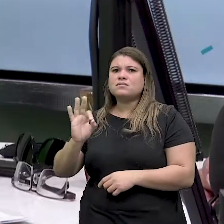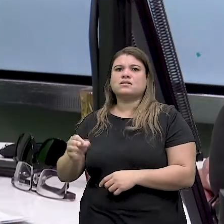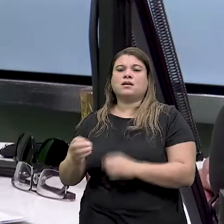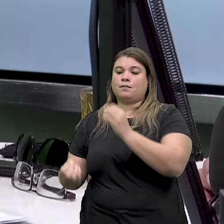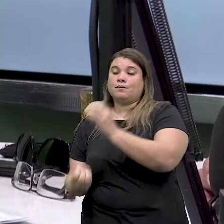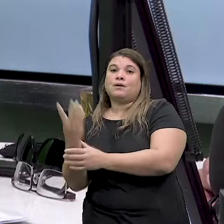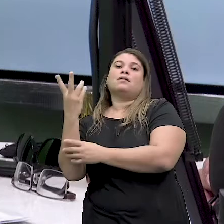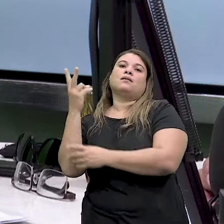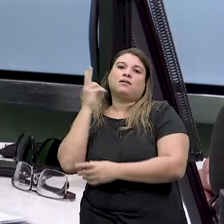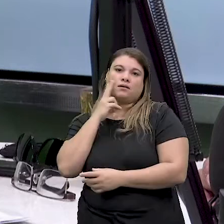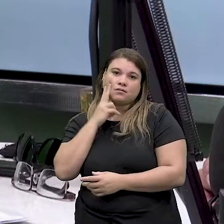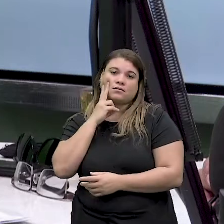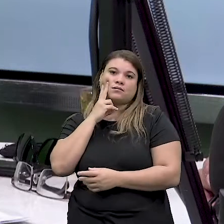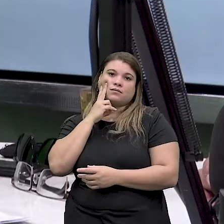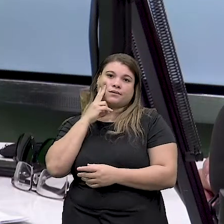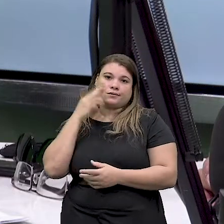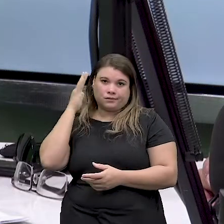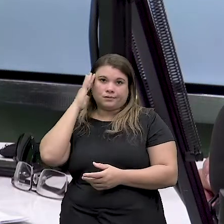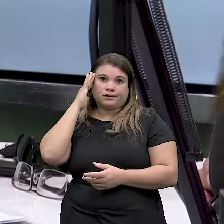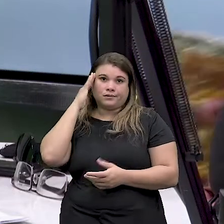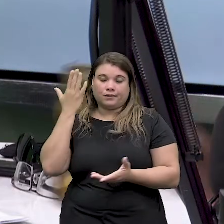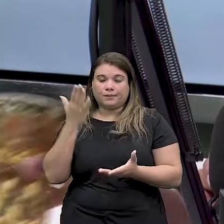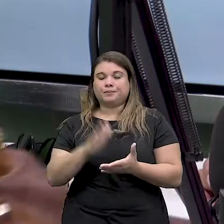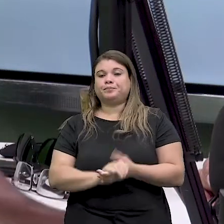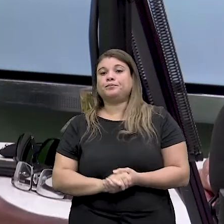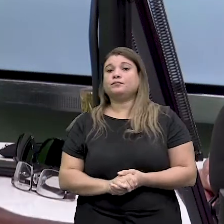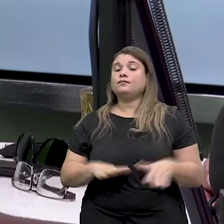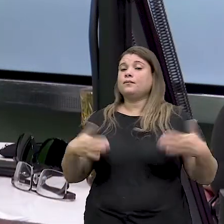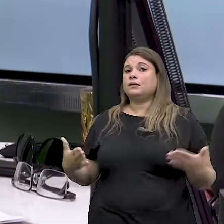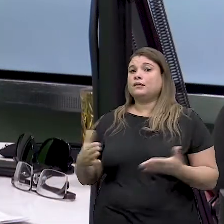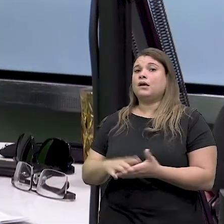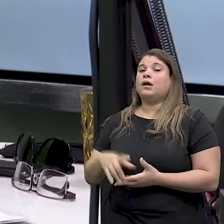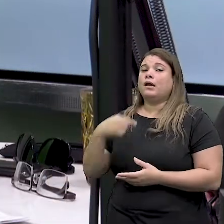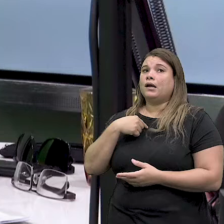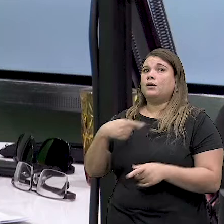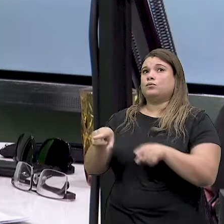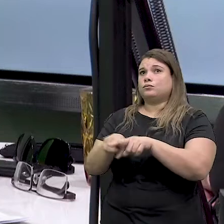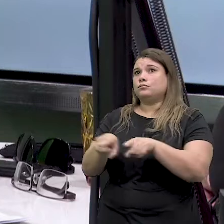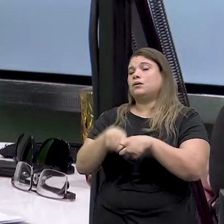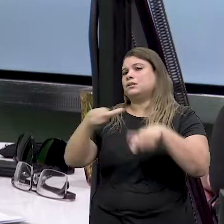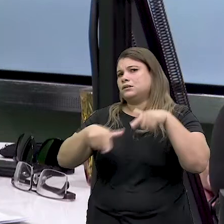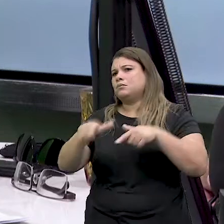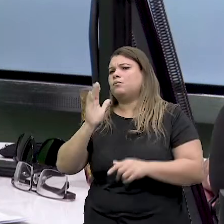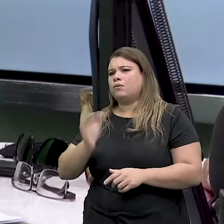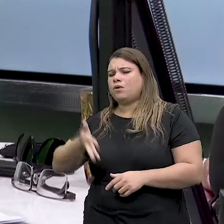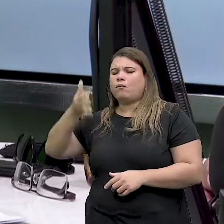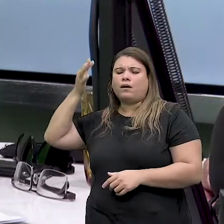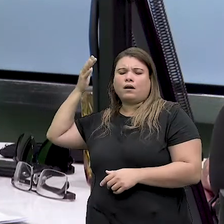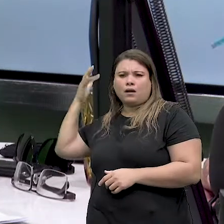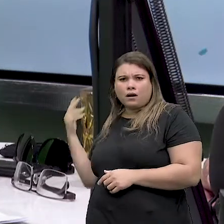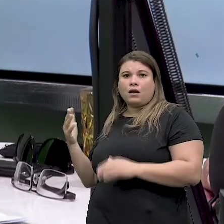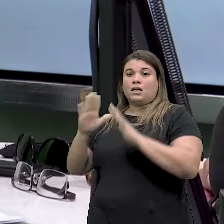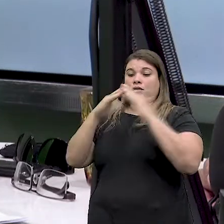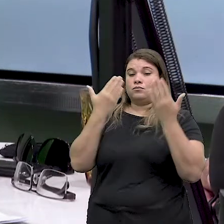Trabalhei na rede privada, principalmente no Colégio Lourdinos, Nossa Senhora de Lourdes. E